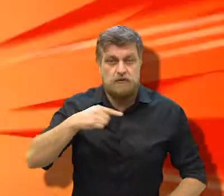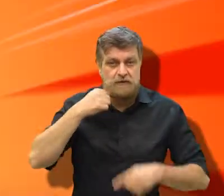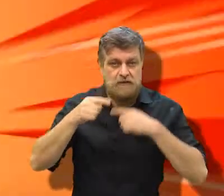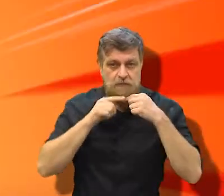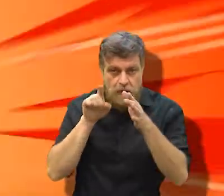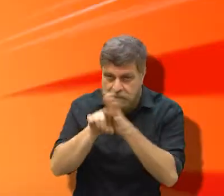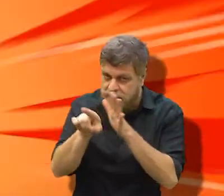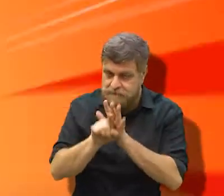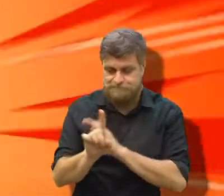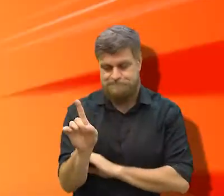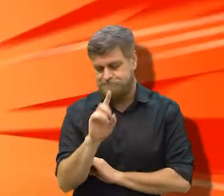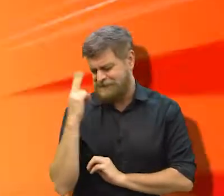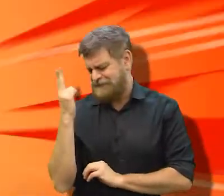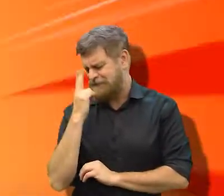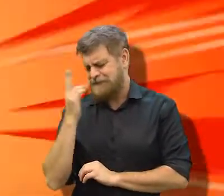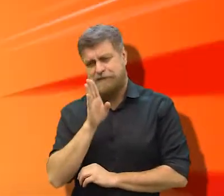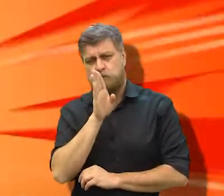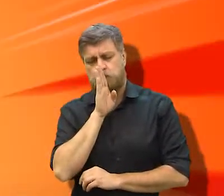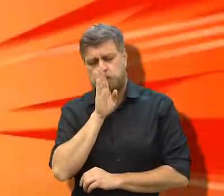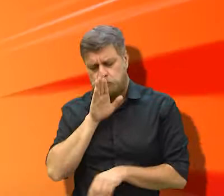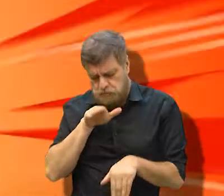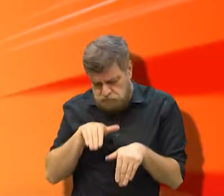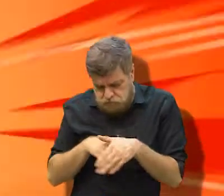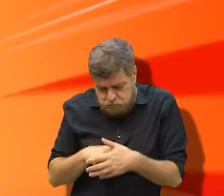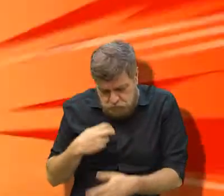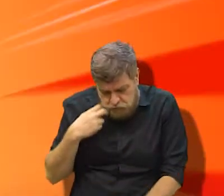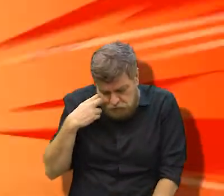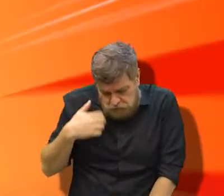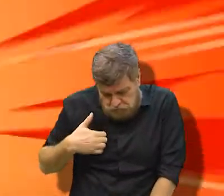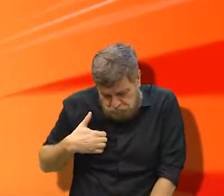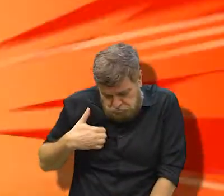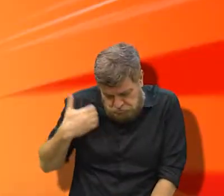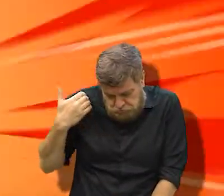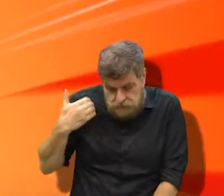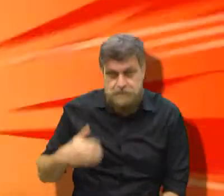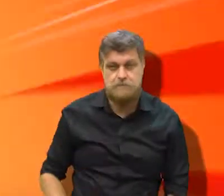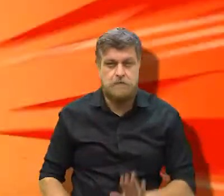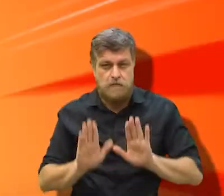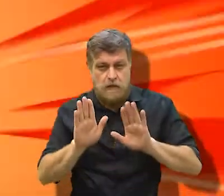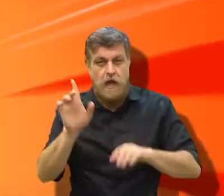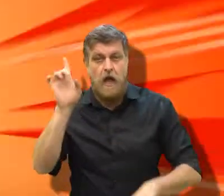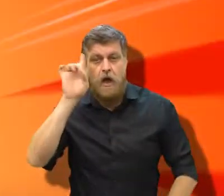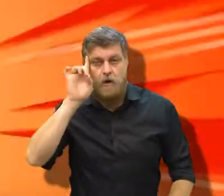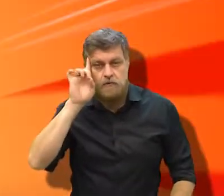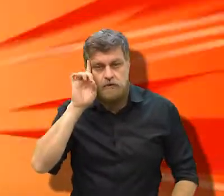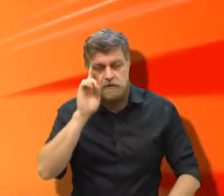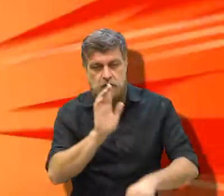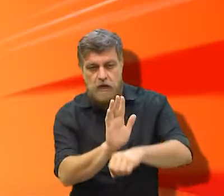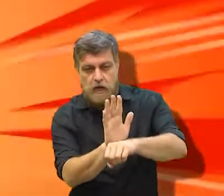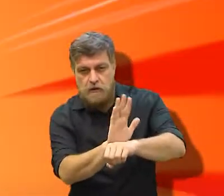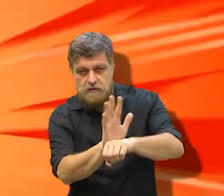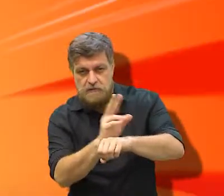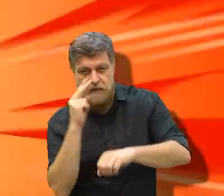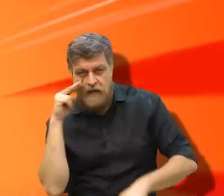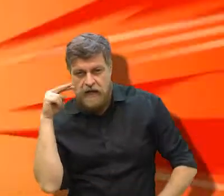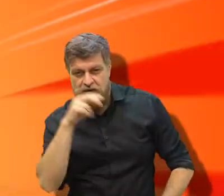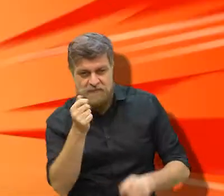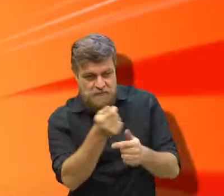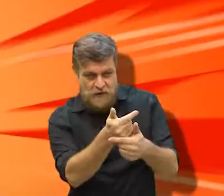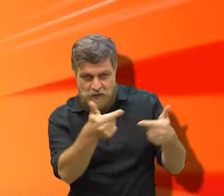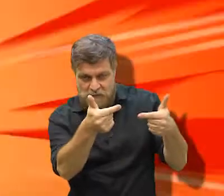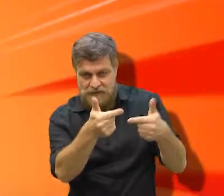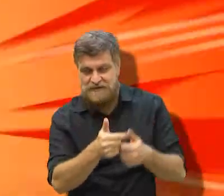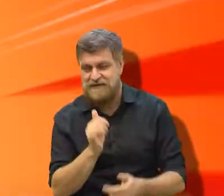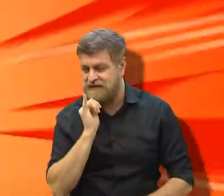as dúvidas para a professora mesmo. Super tímido. E um belo dia eu assisti a um filme de